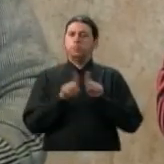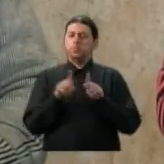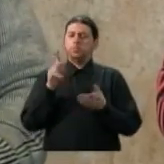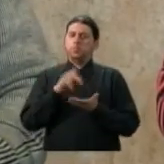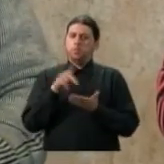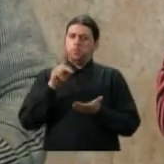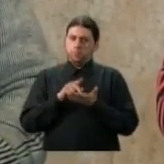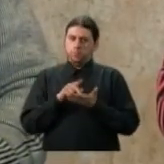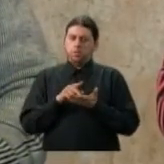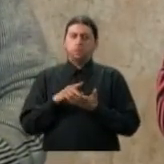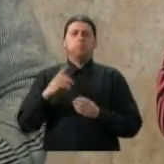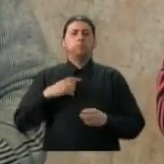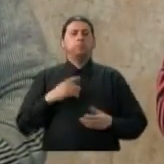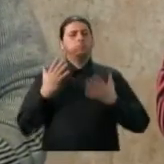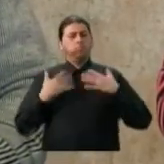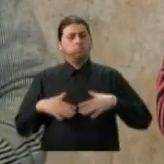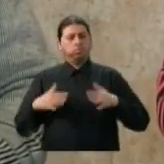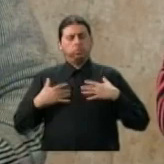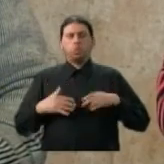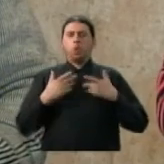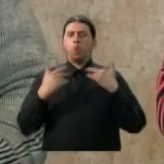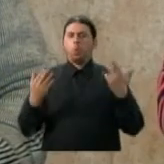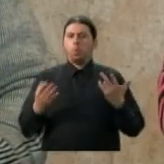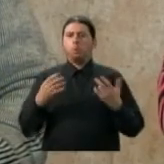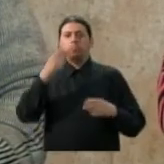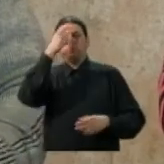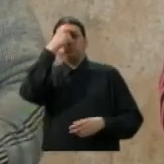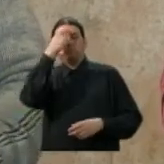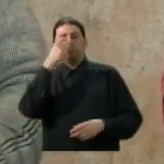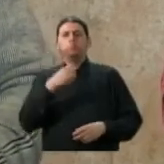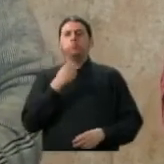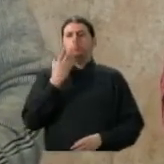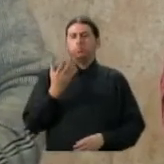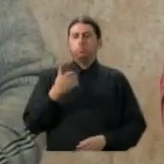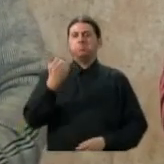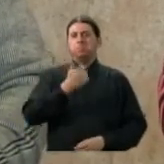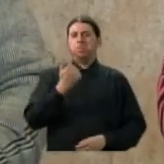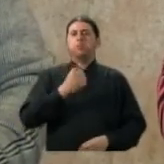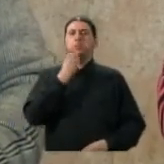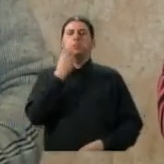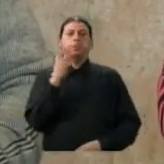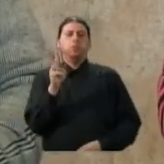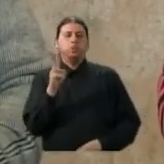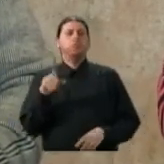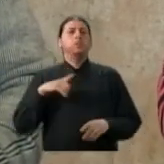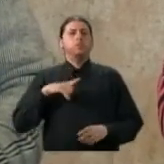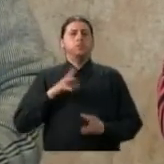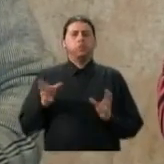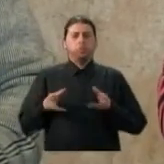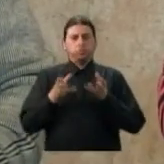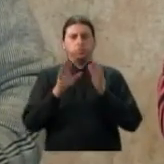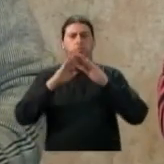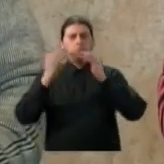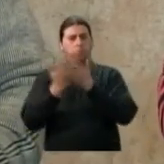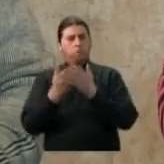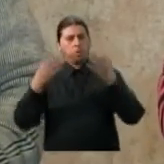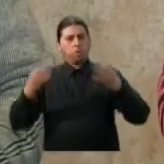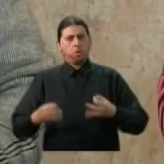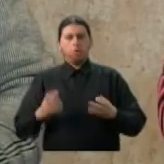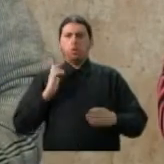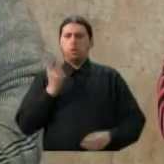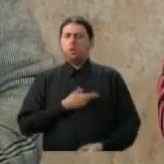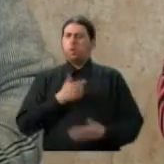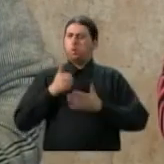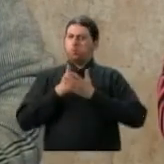realmente, foi uma coisa bem tranquila, bem consciente, foi bem, bem bacana. Achei muito legal a iniciativa, né, da escola, e com certeza a gente